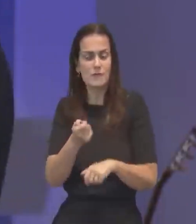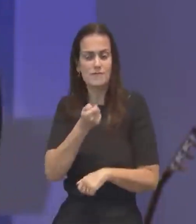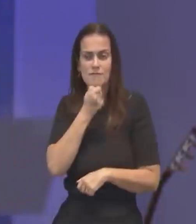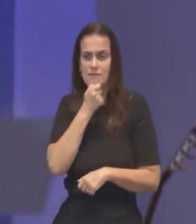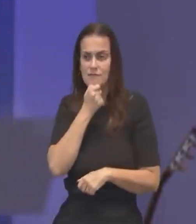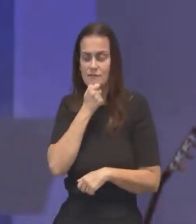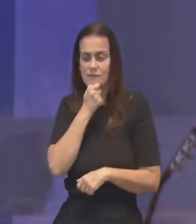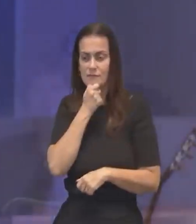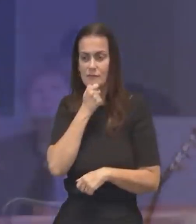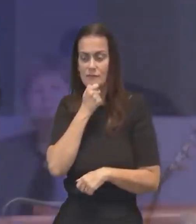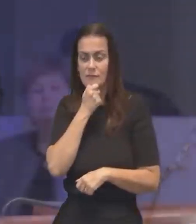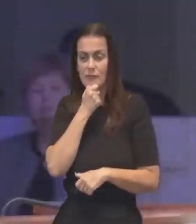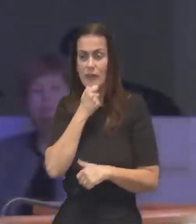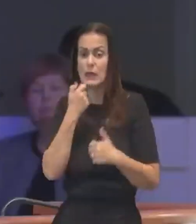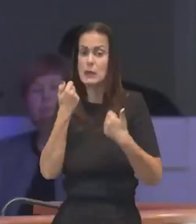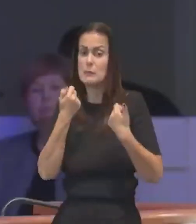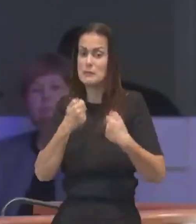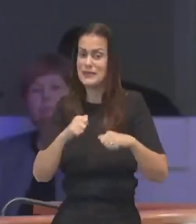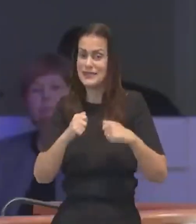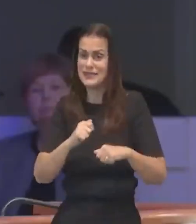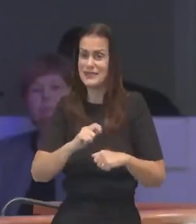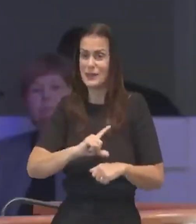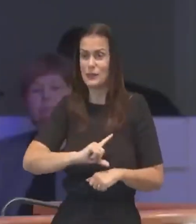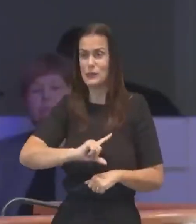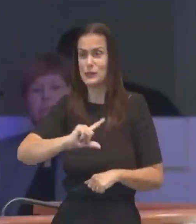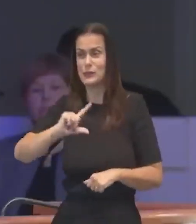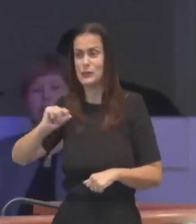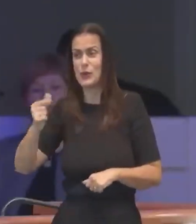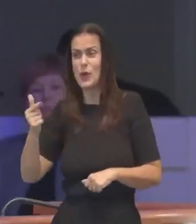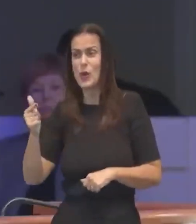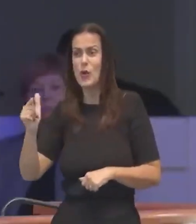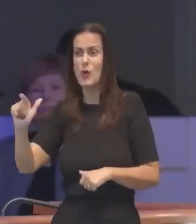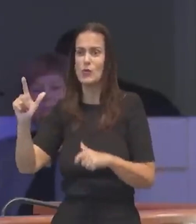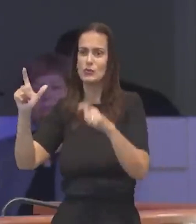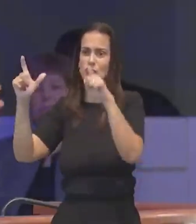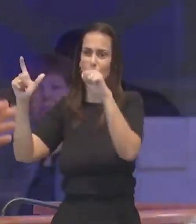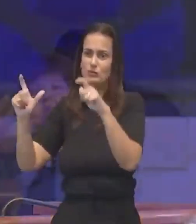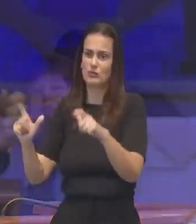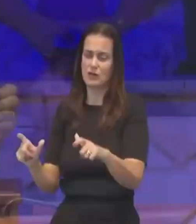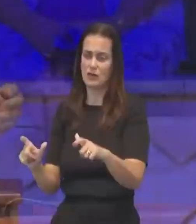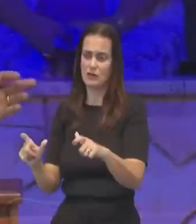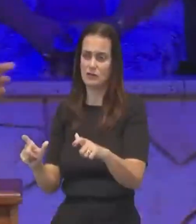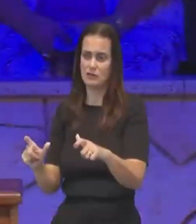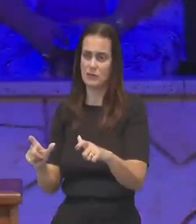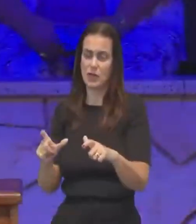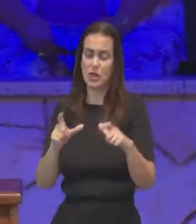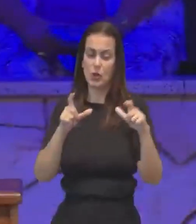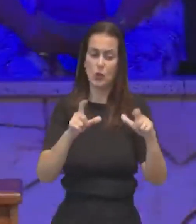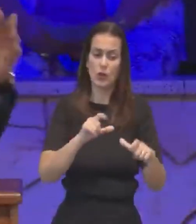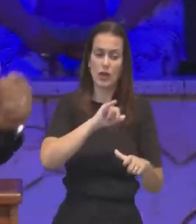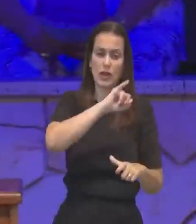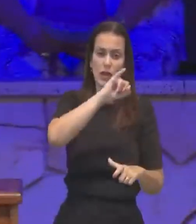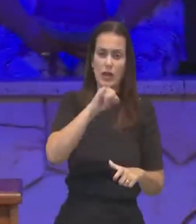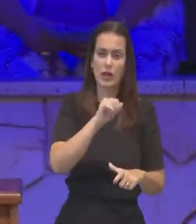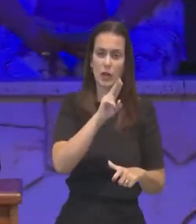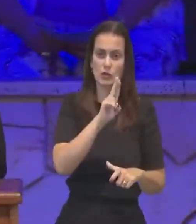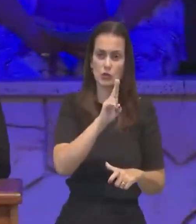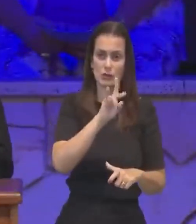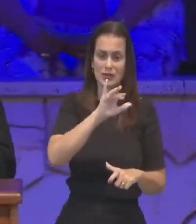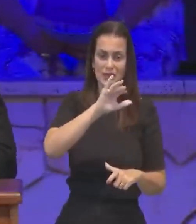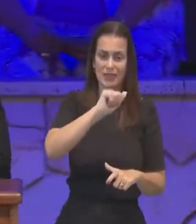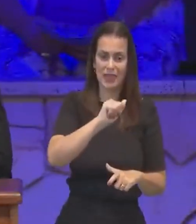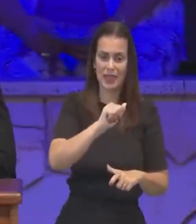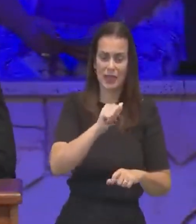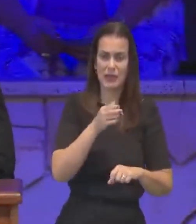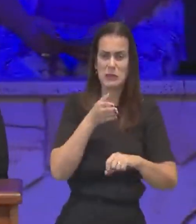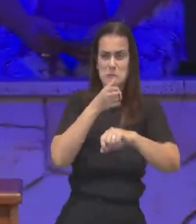seu ministério terreno, ele decide deixar aquela região da Judéia e vai por outras regiões, e